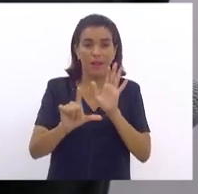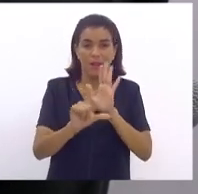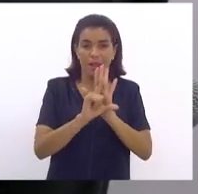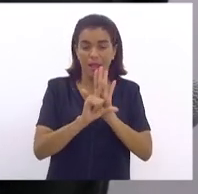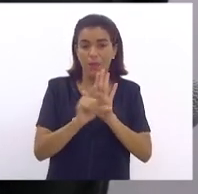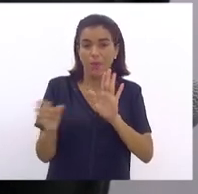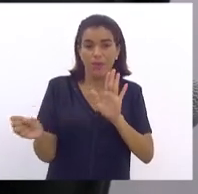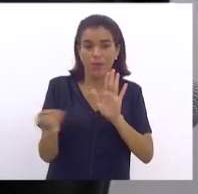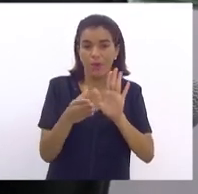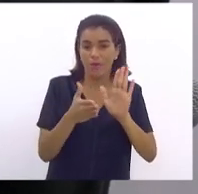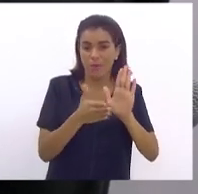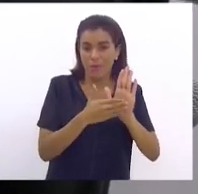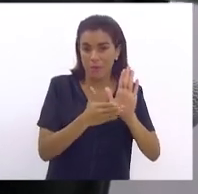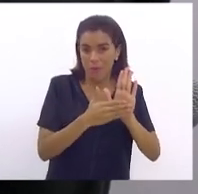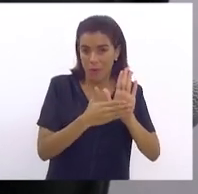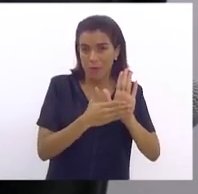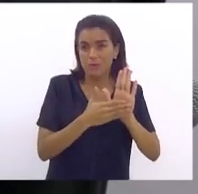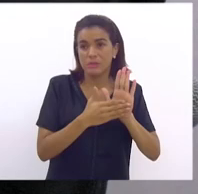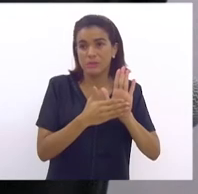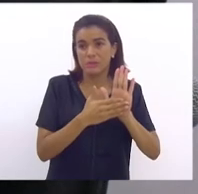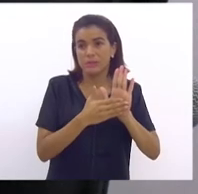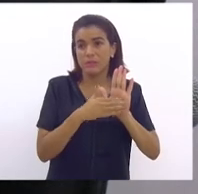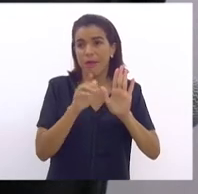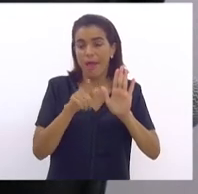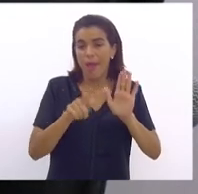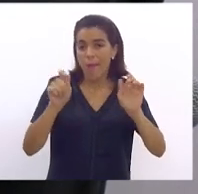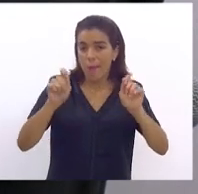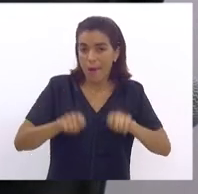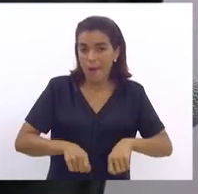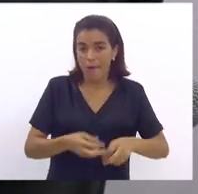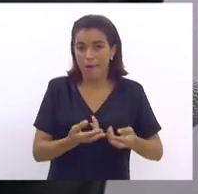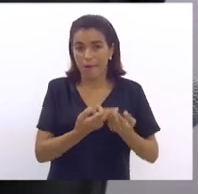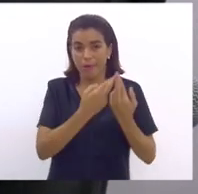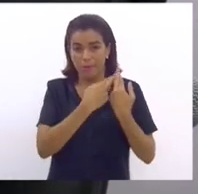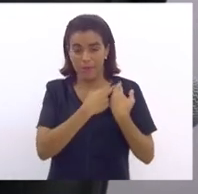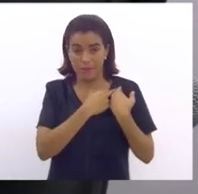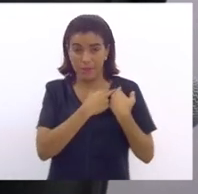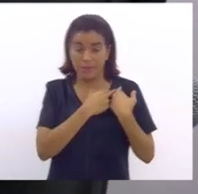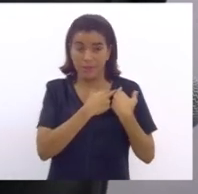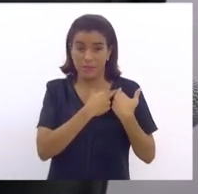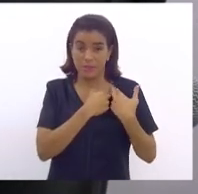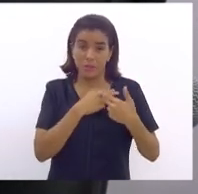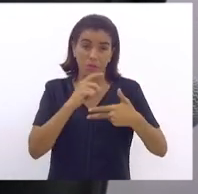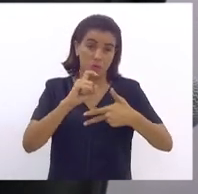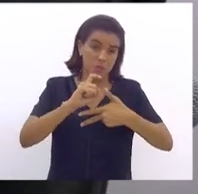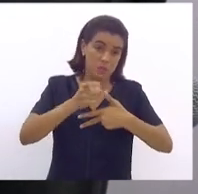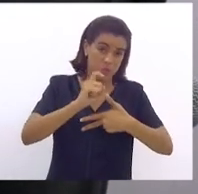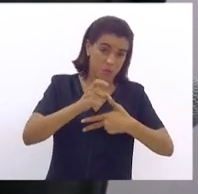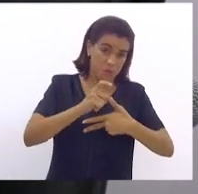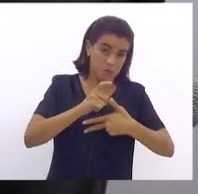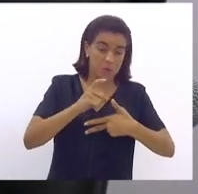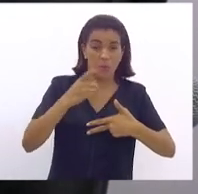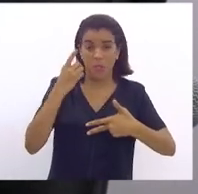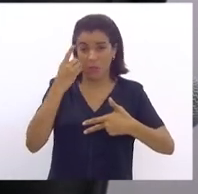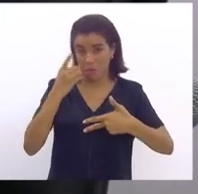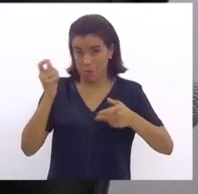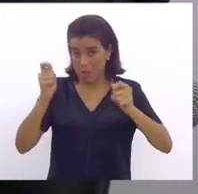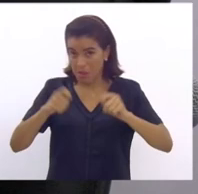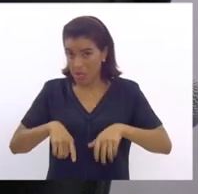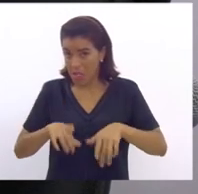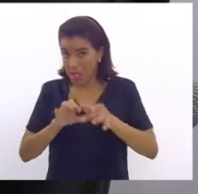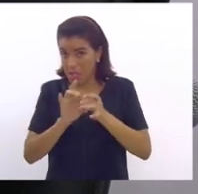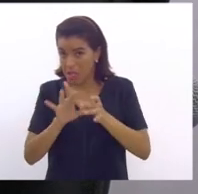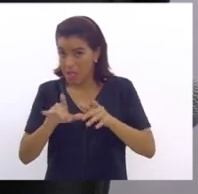nova proposição, se trata de uma competência originária do Poder Executivo, se o deputado tem autoridade de fazer,